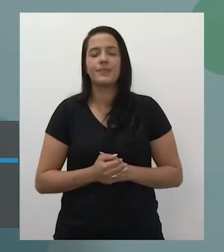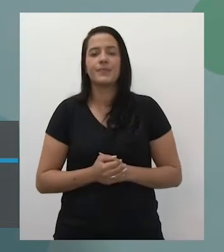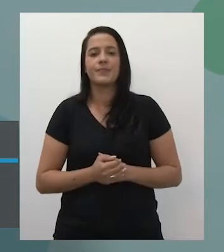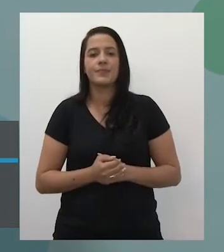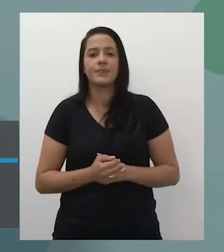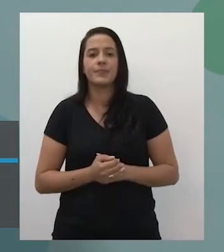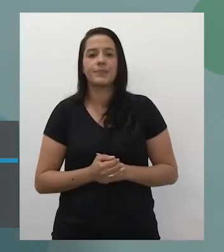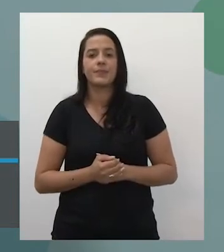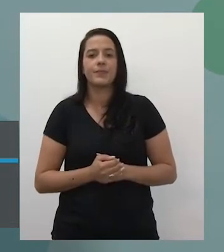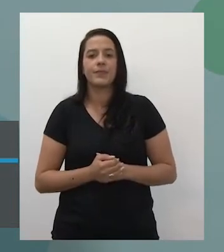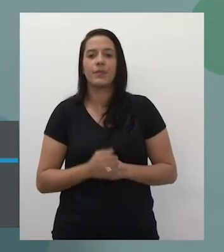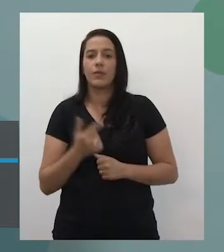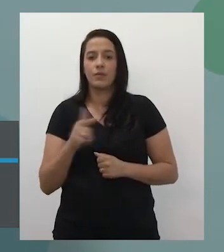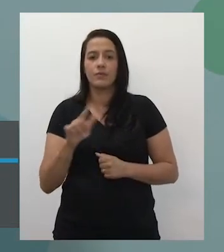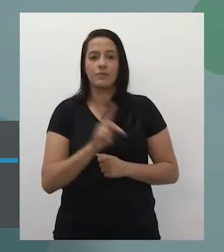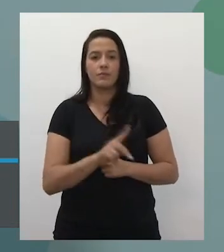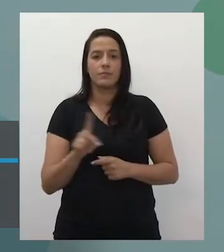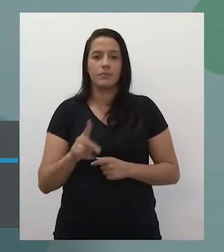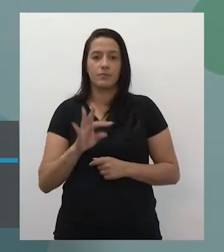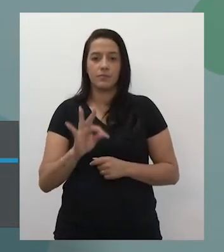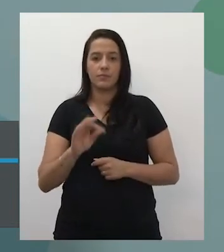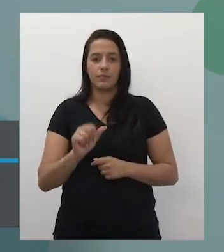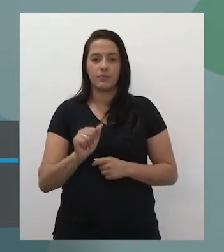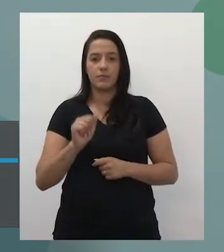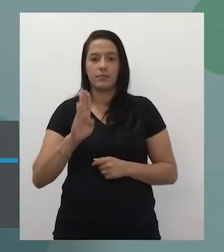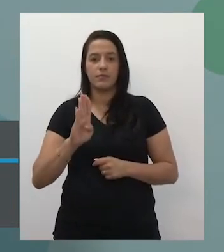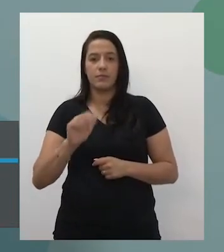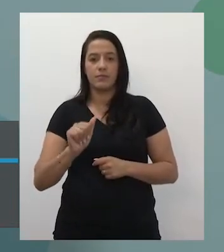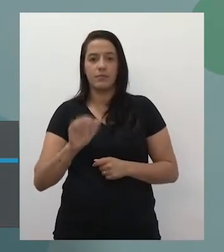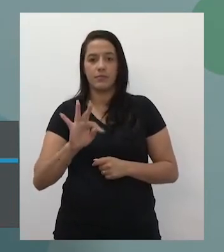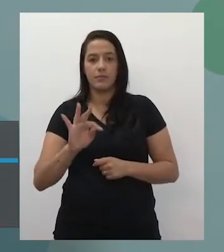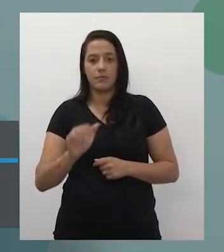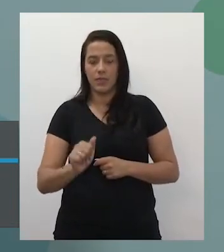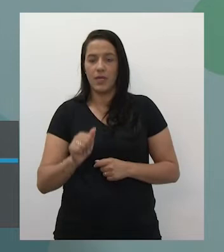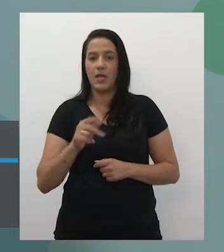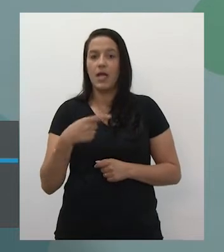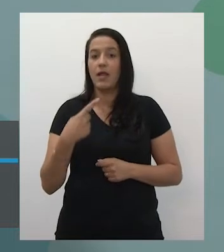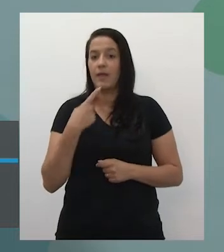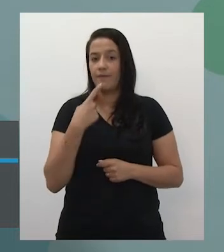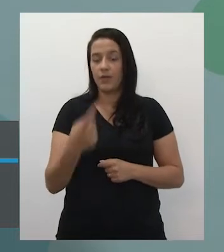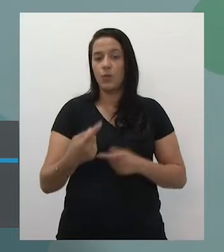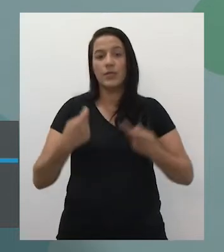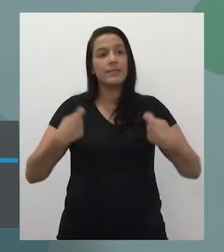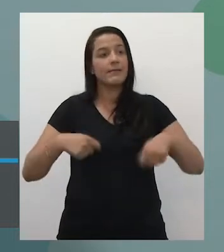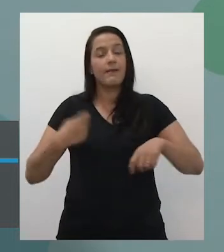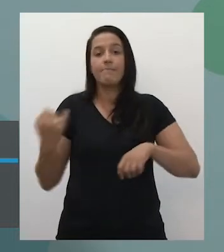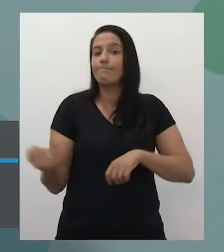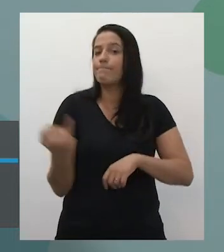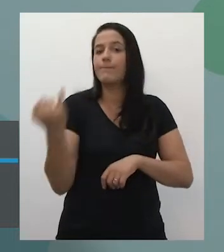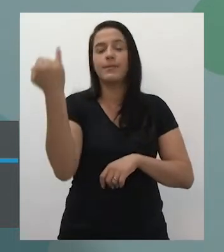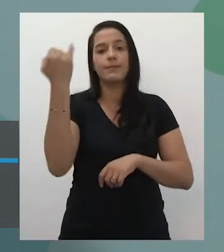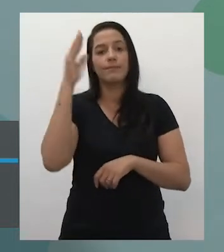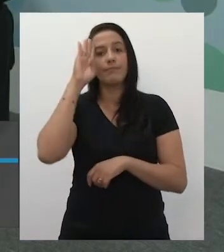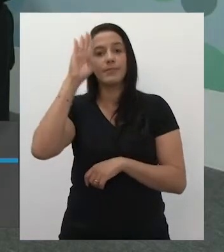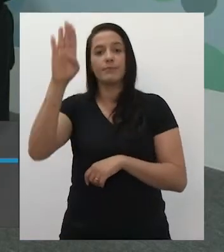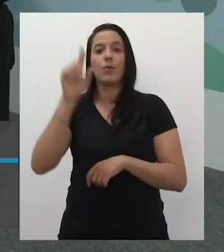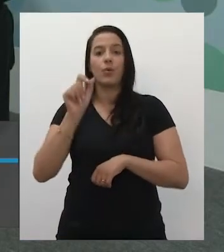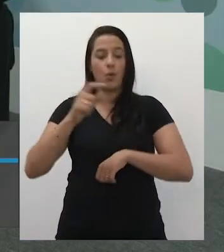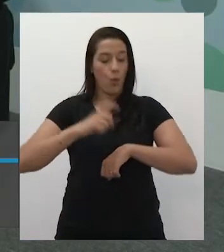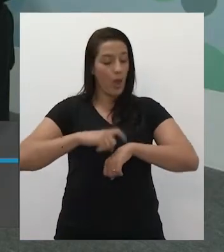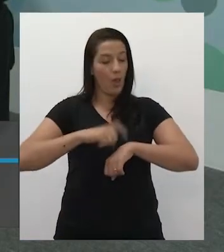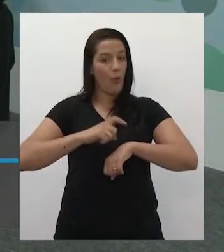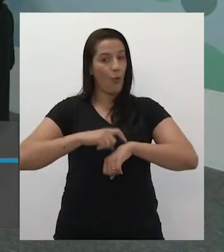de macrocompetências, da maneira como ela faz também esse tipo de gestão e o desenvolvimento dessa macrocompetência. A professora Luciana,